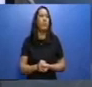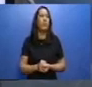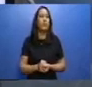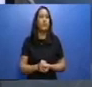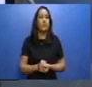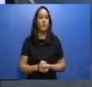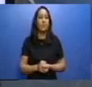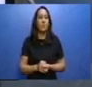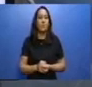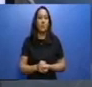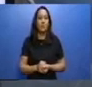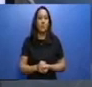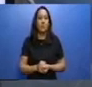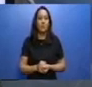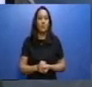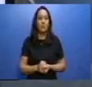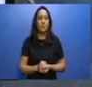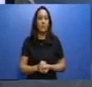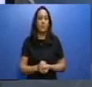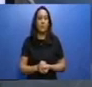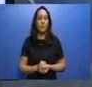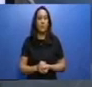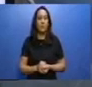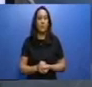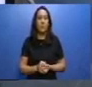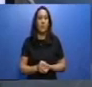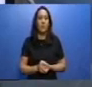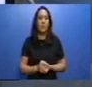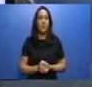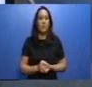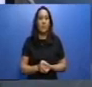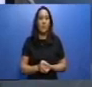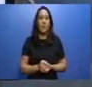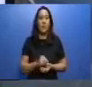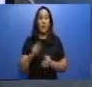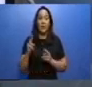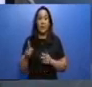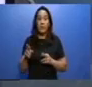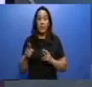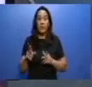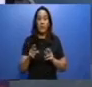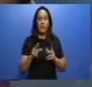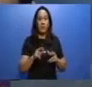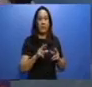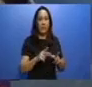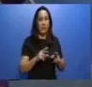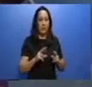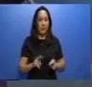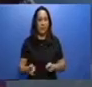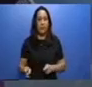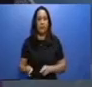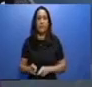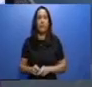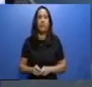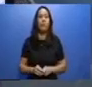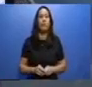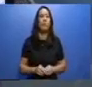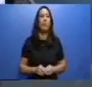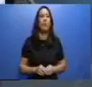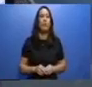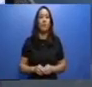que nós estudamos com as varetinhas e com as jujubas? Então, essa é a diferença da figura geométrica e